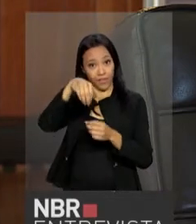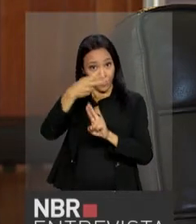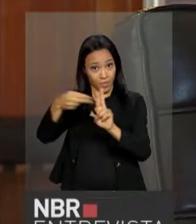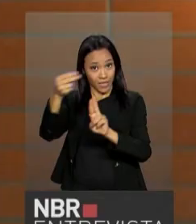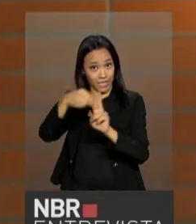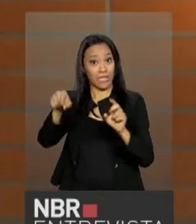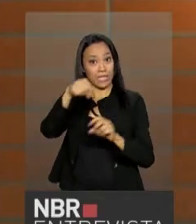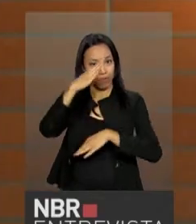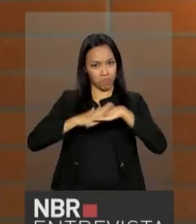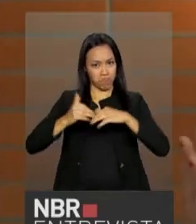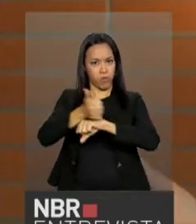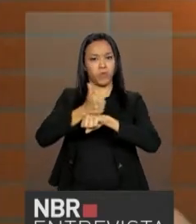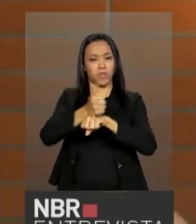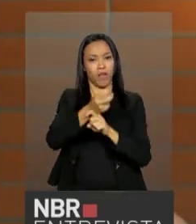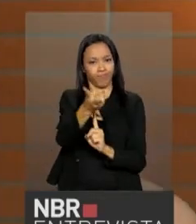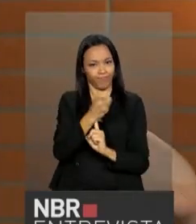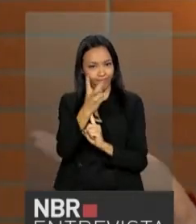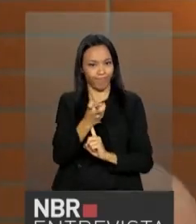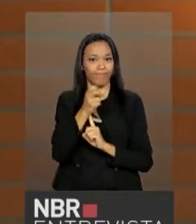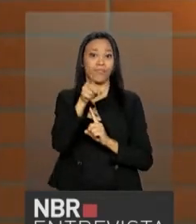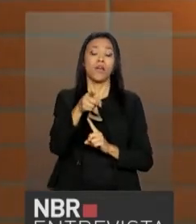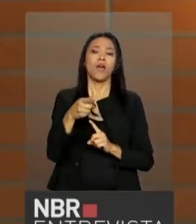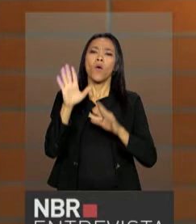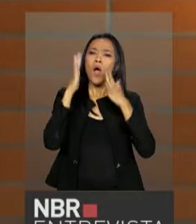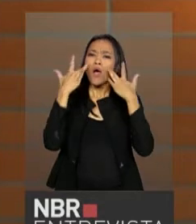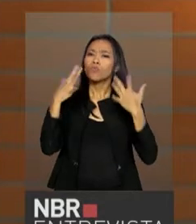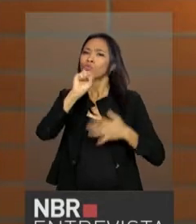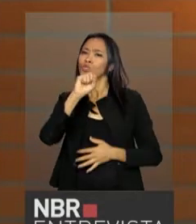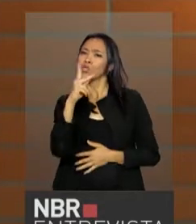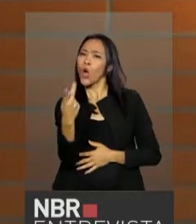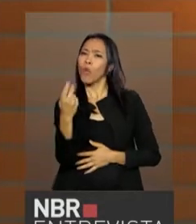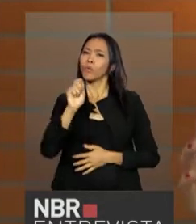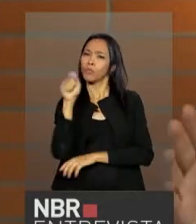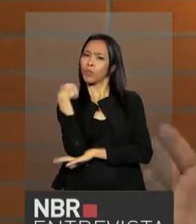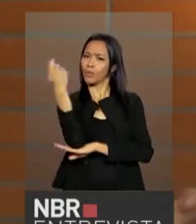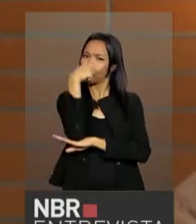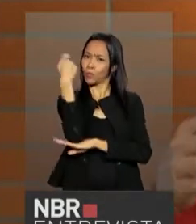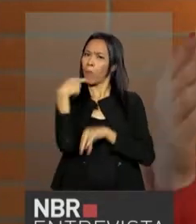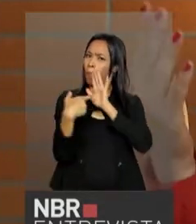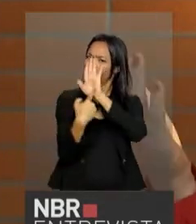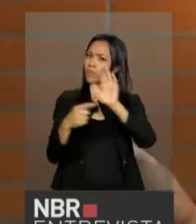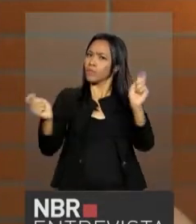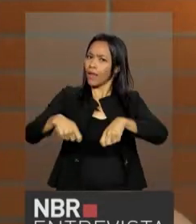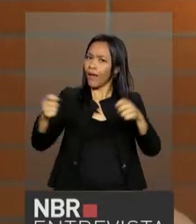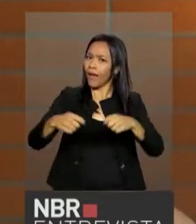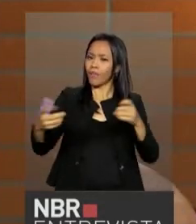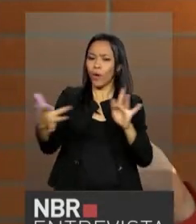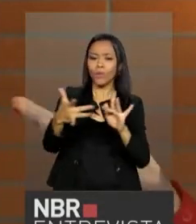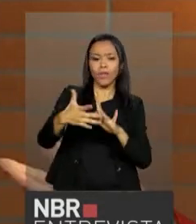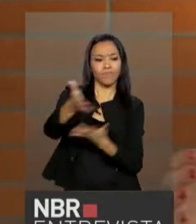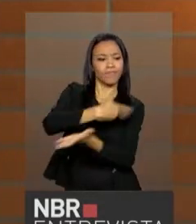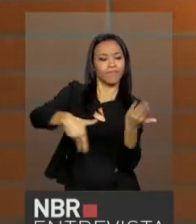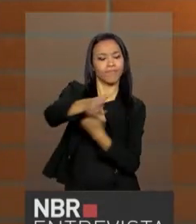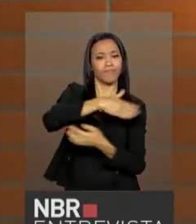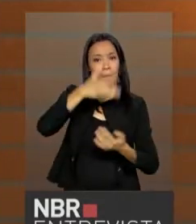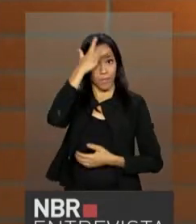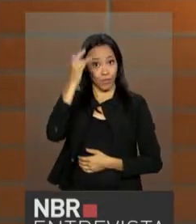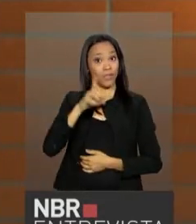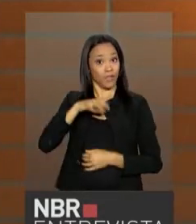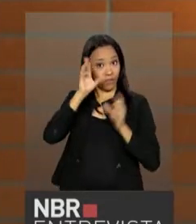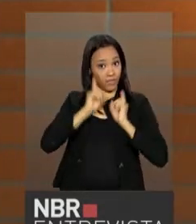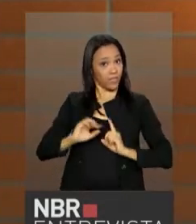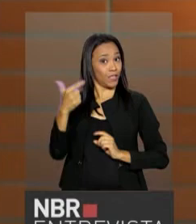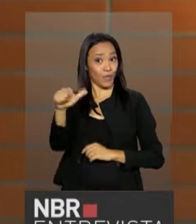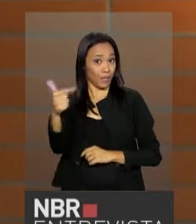audiodescritora. Uma exposição num shopping do Rio Grande do Sul, mostrou que é possível promover a interatividade entre pessoas com